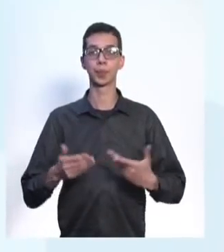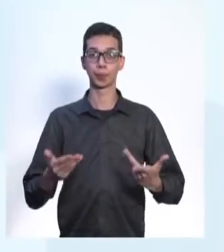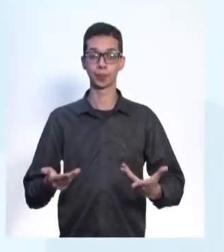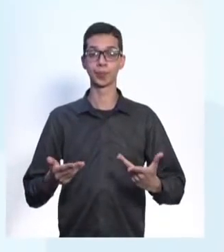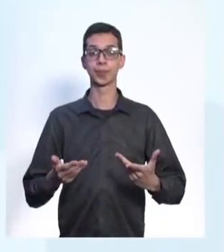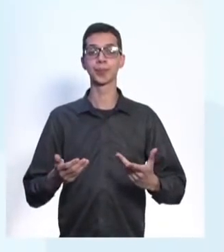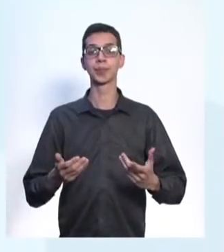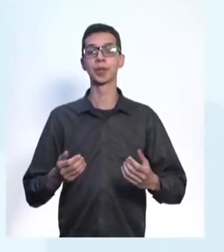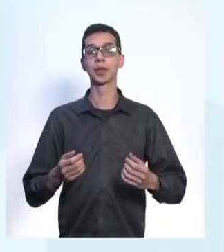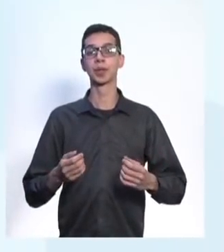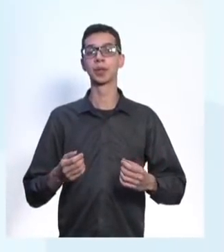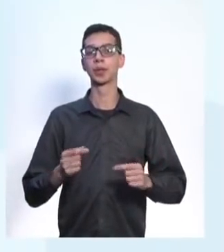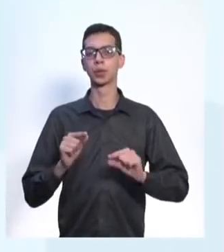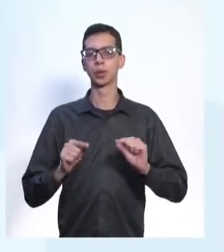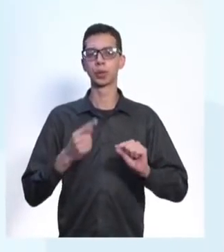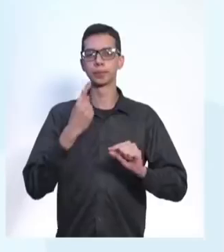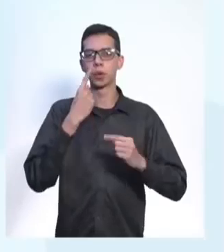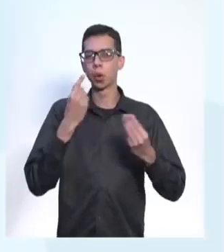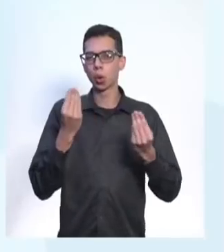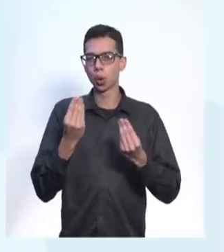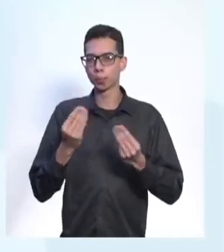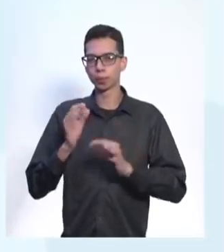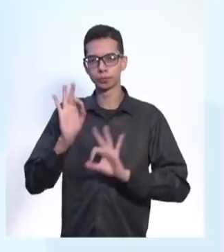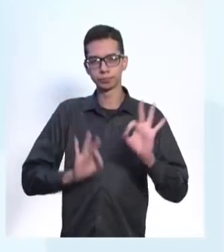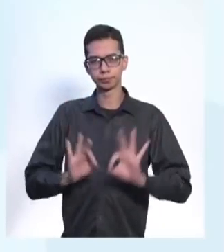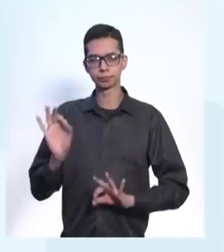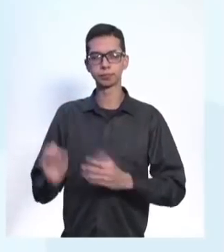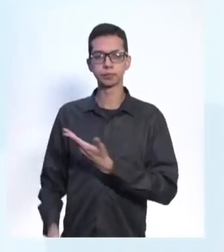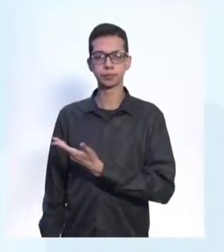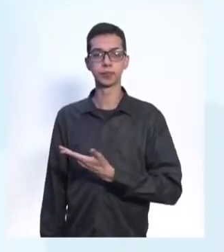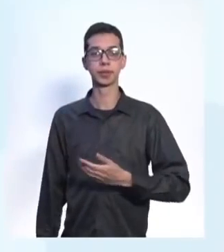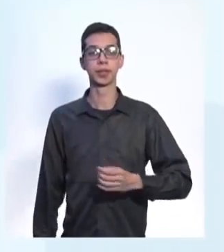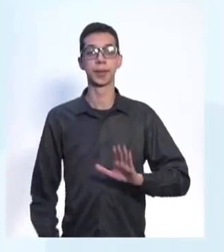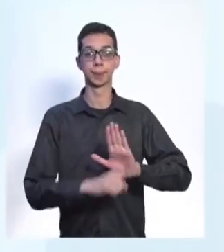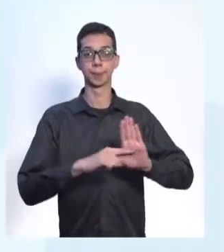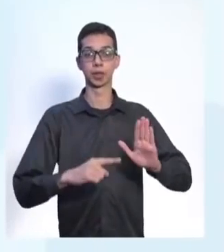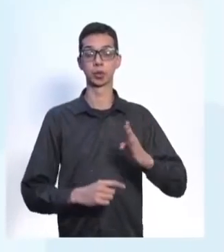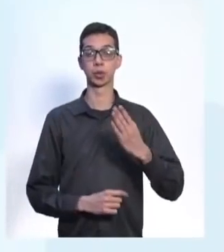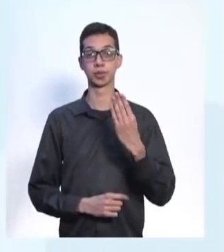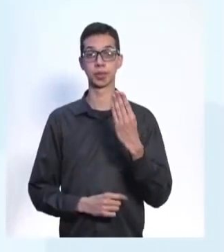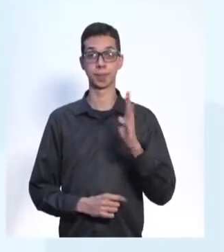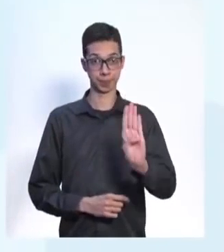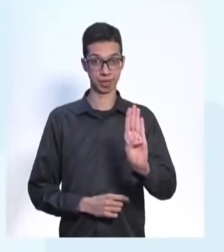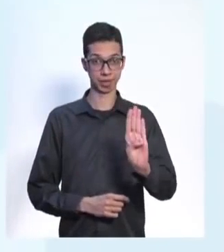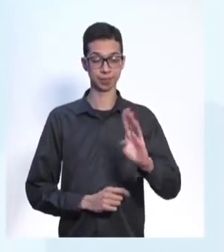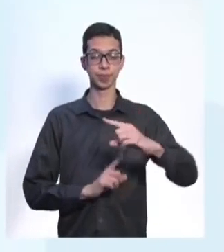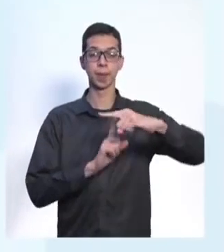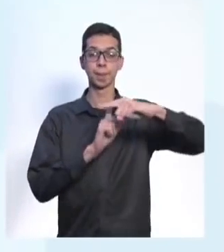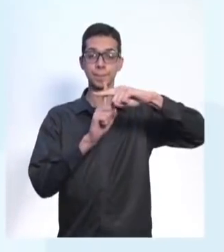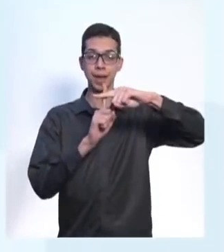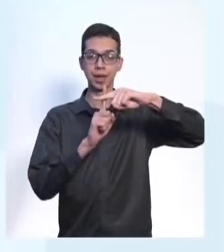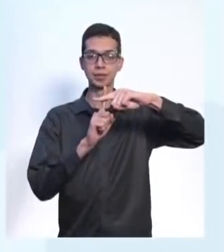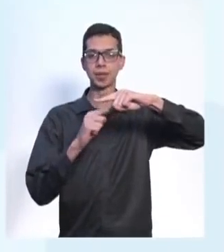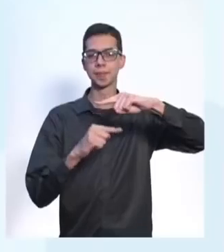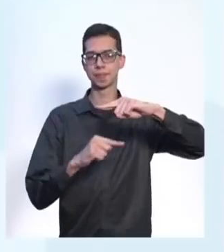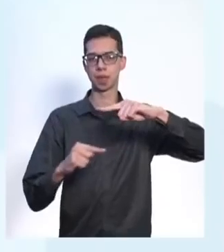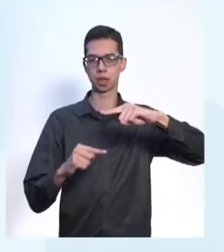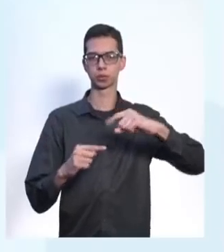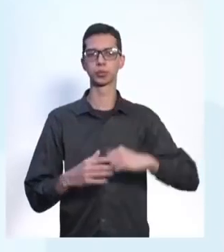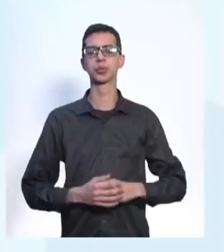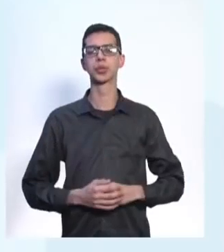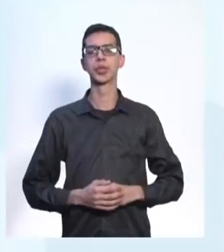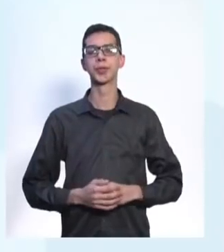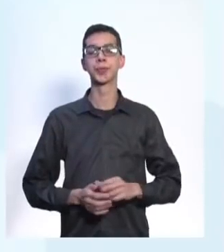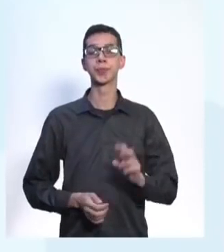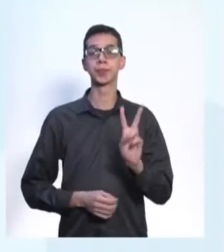por x, que é igual menos b, mais ou menos raiz de delta, sobre 2 vezes a.